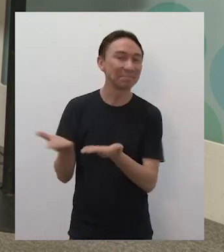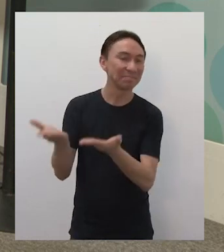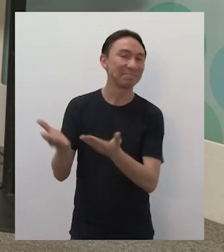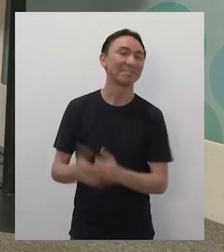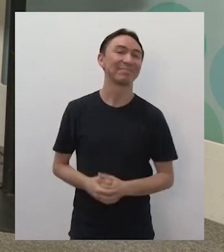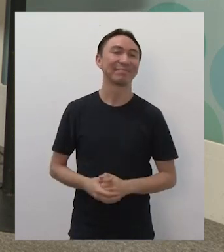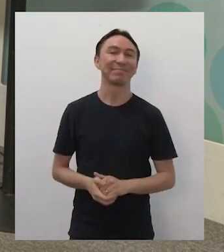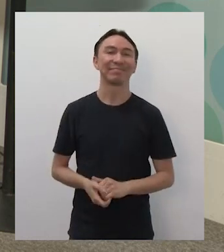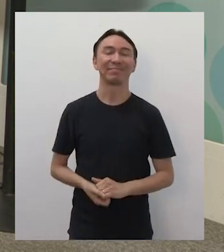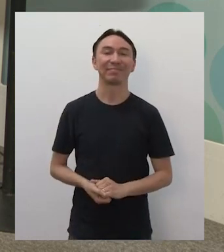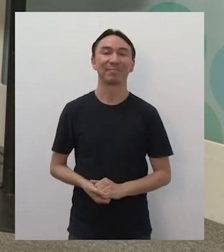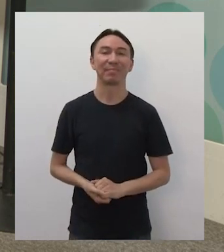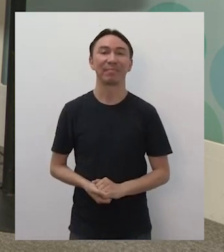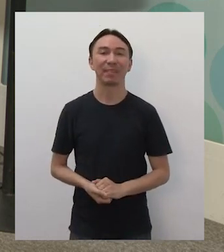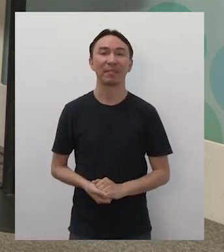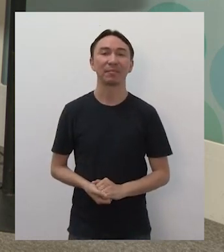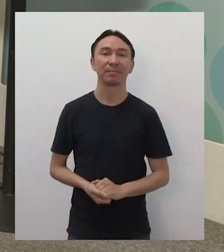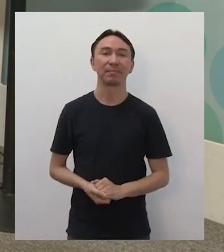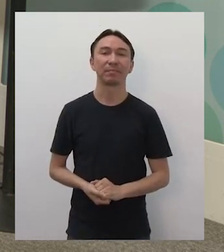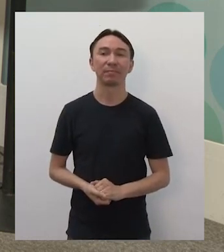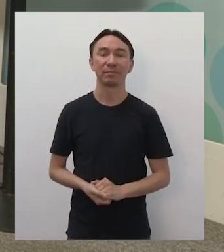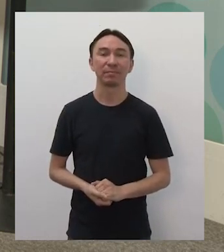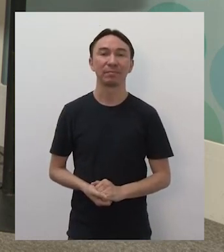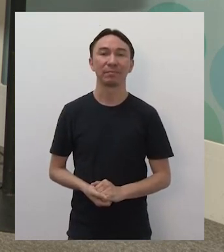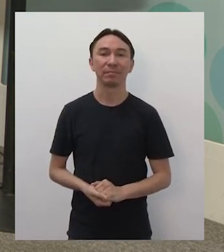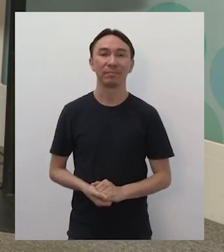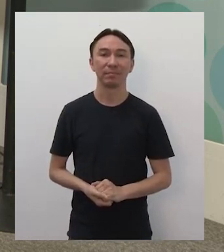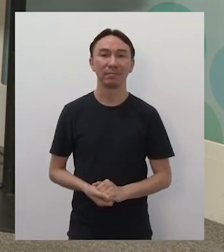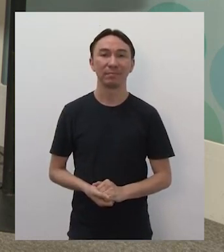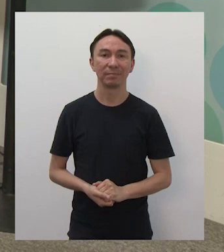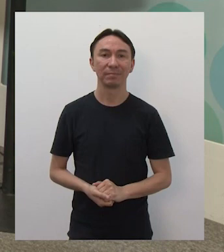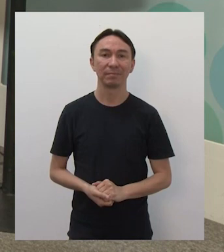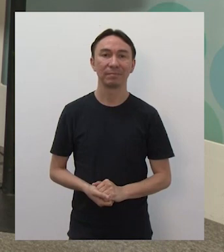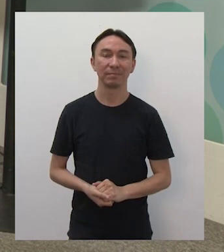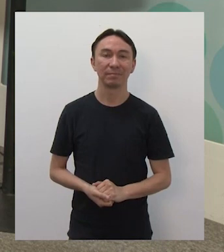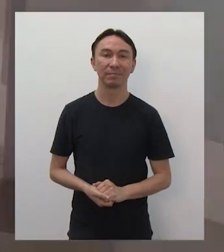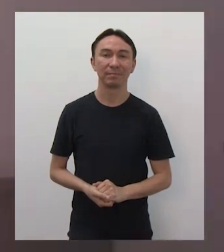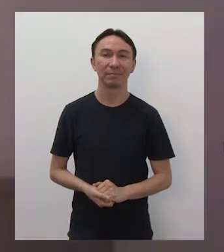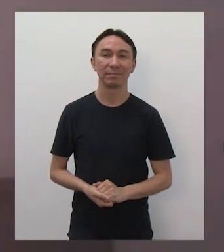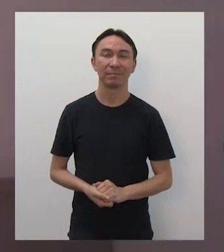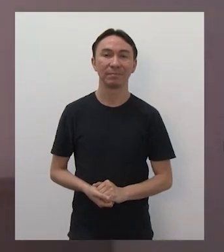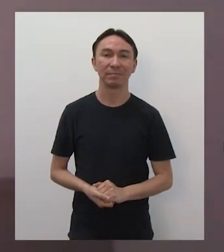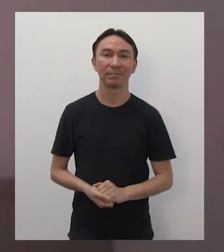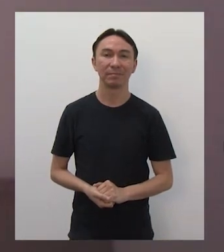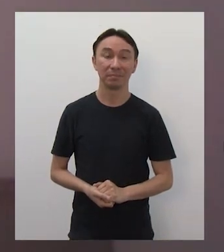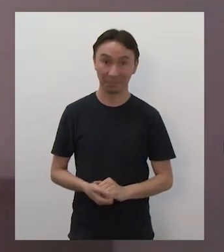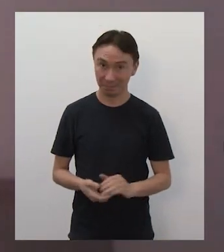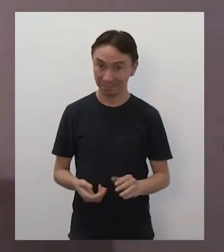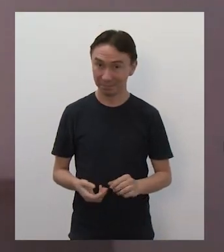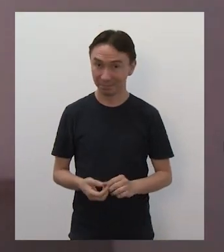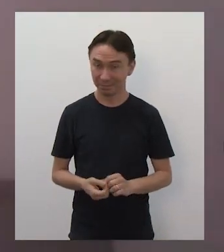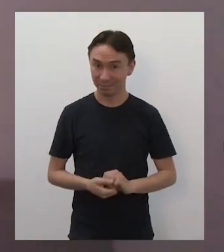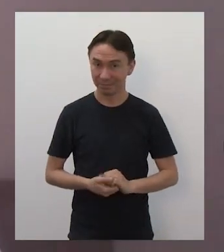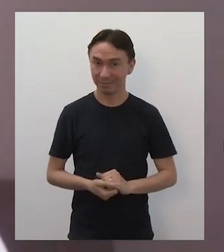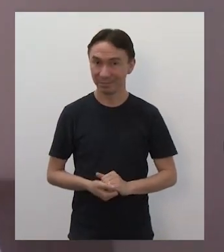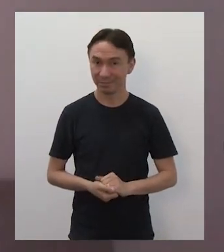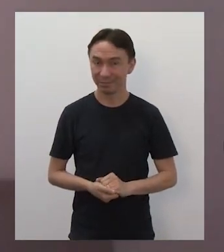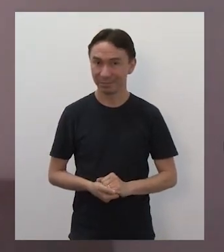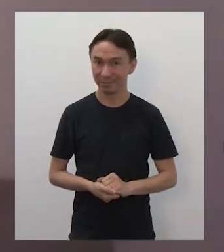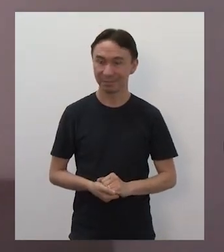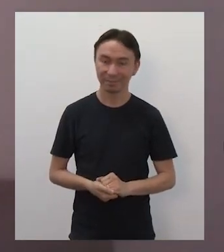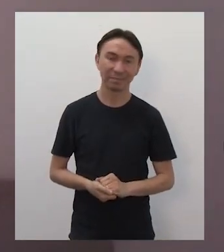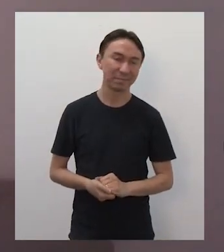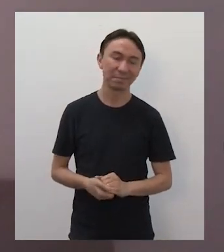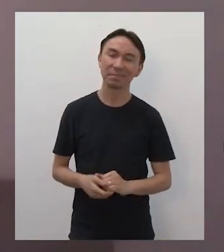você. Eu vou tentar ser sucinta aqui. a gente costuma